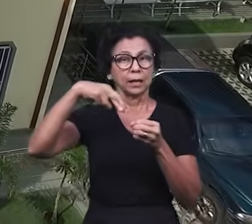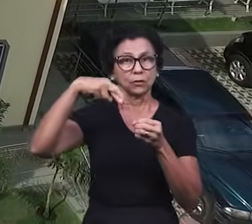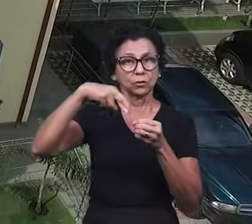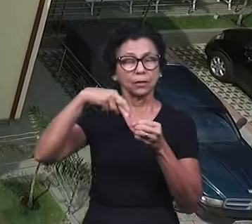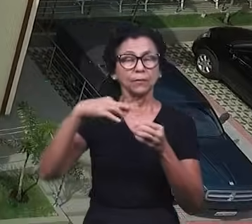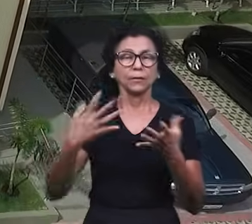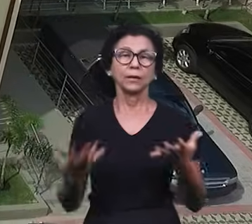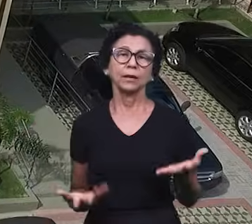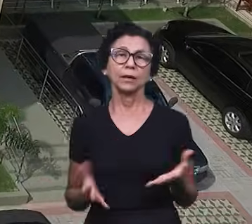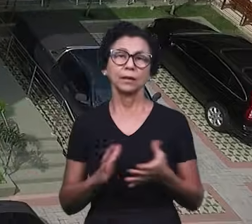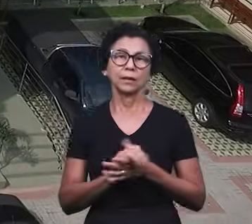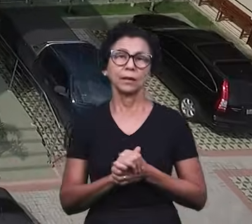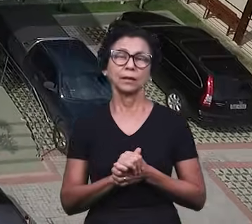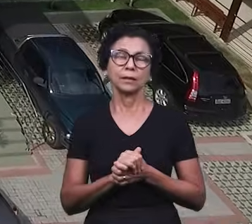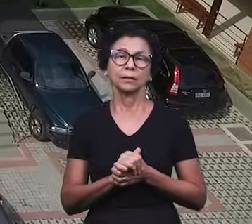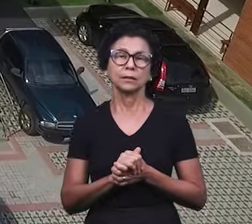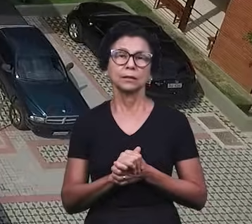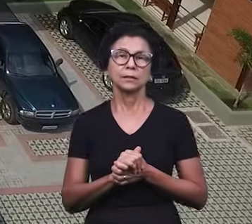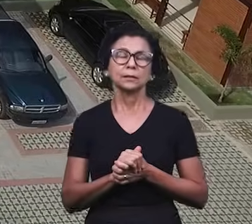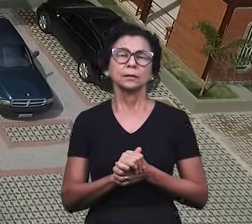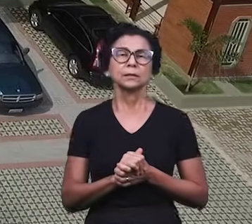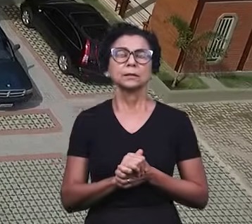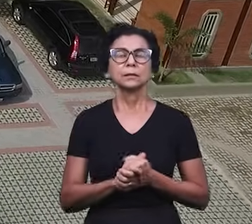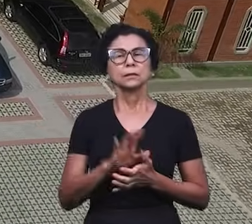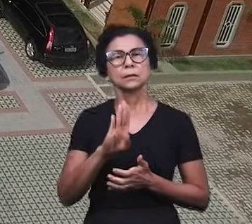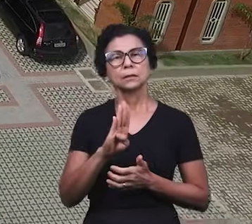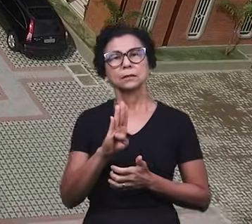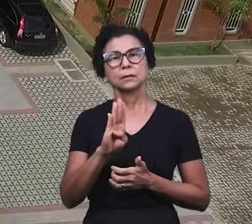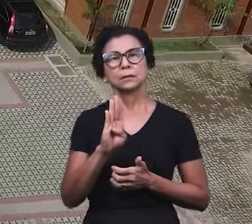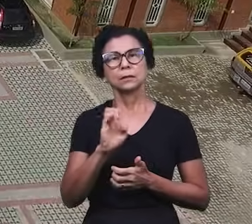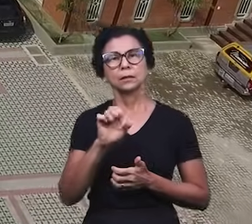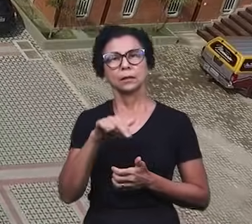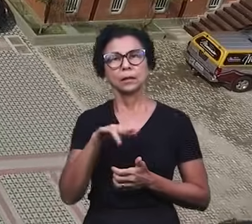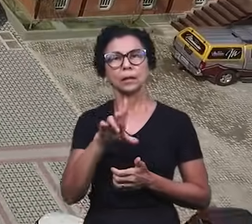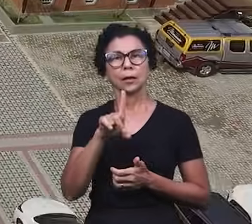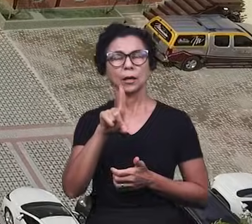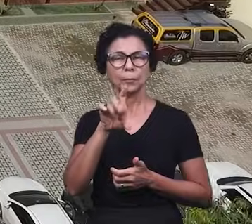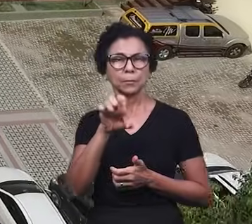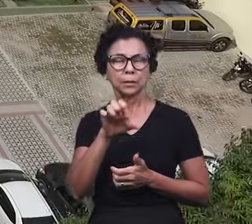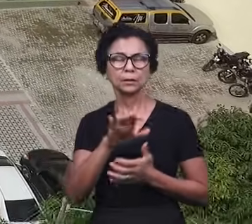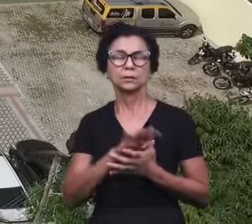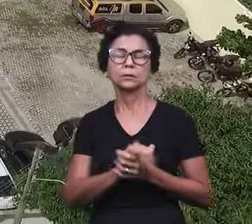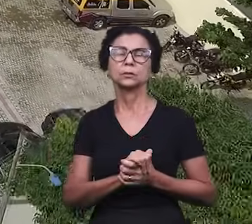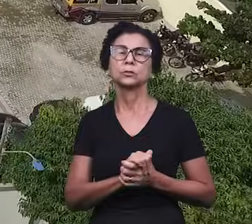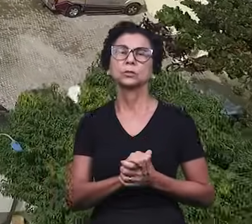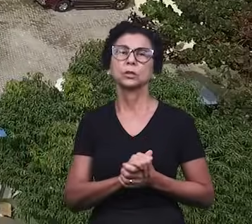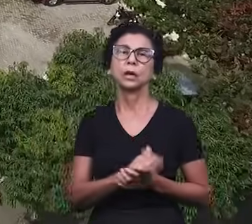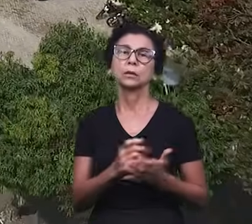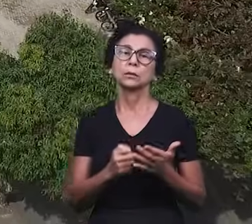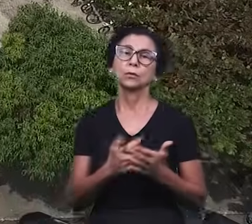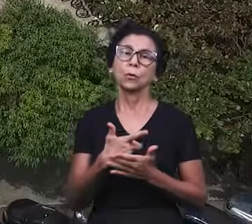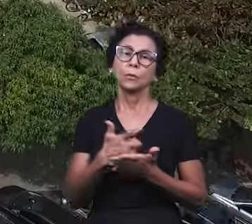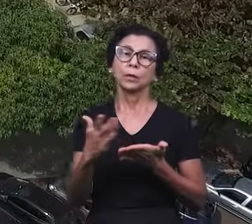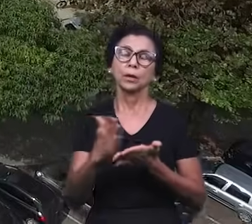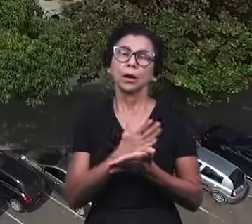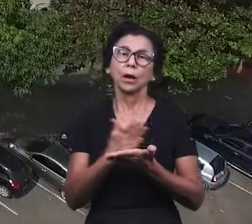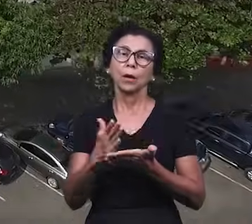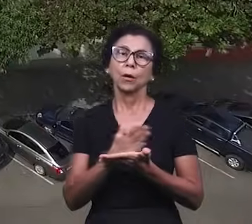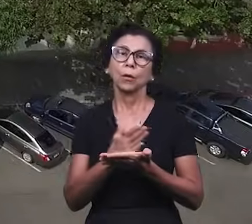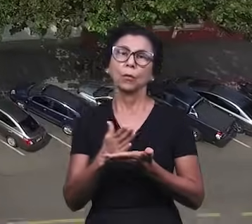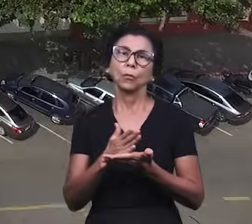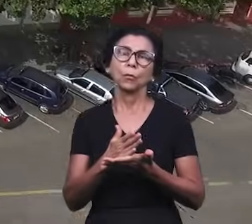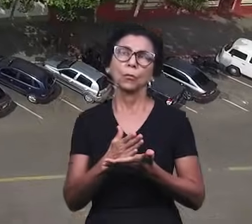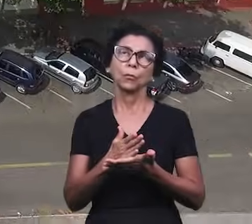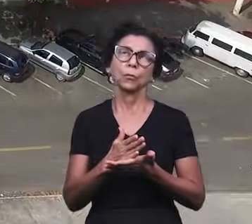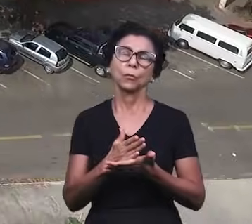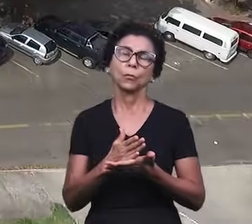compramos alguns horários. E naquele horário, nacionalmente, vai passar um culto. Então, semanalmente, nós